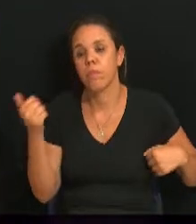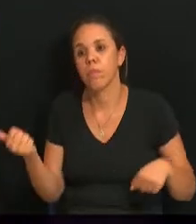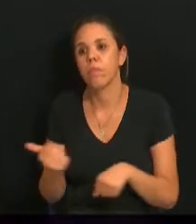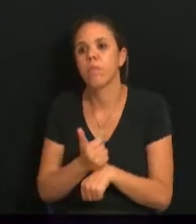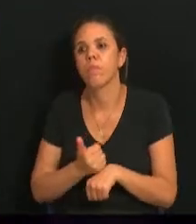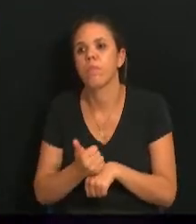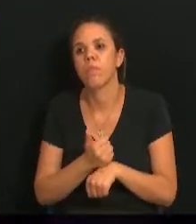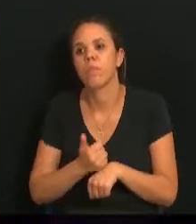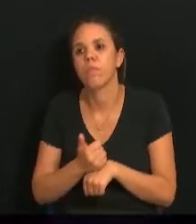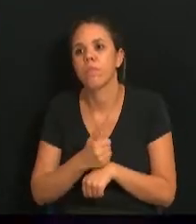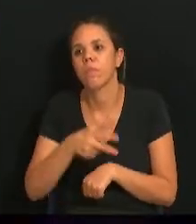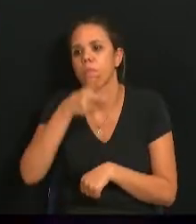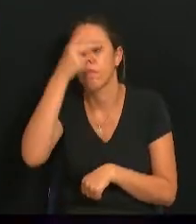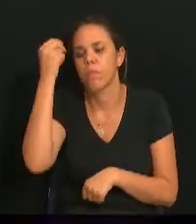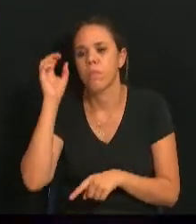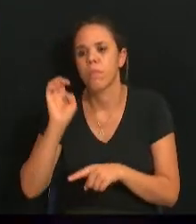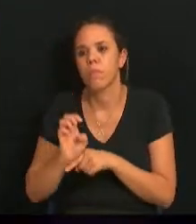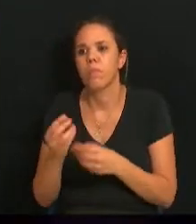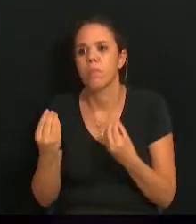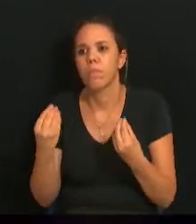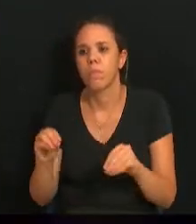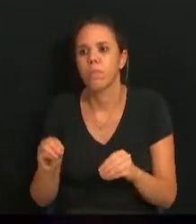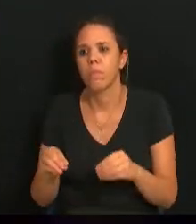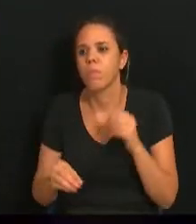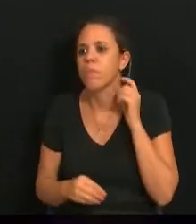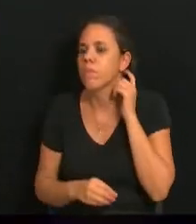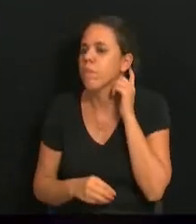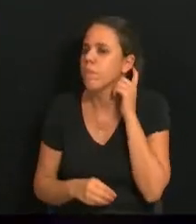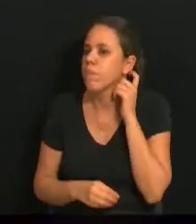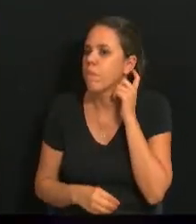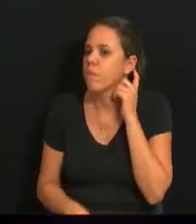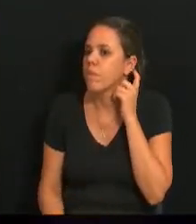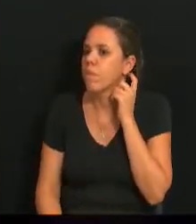da rede pública estadual está posto esse processo de